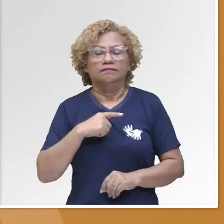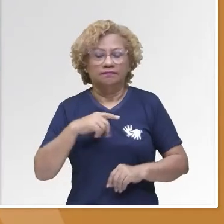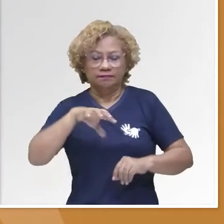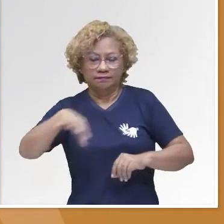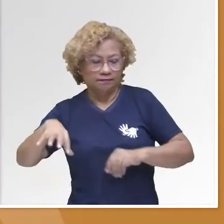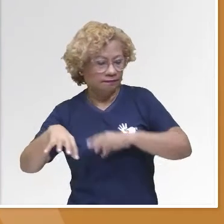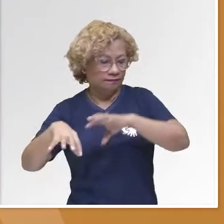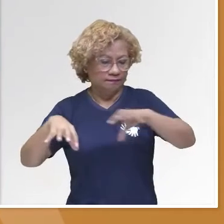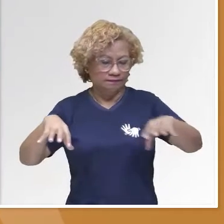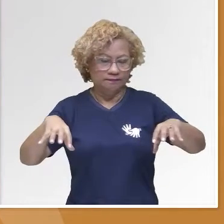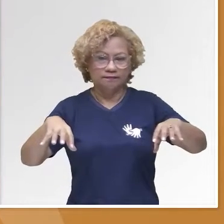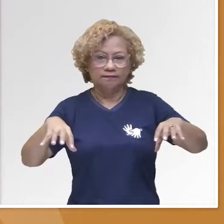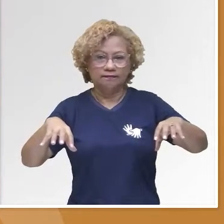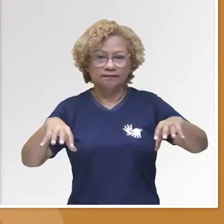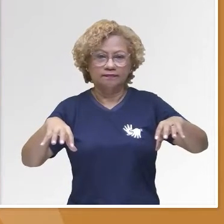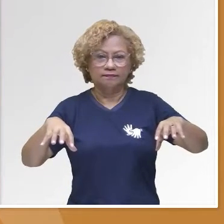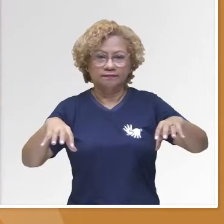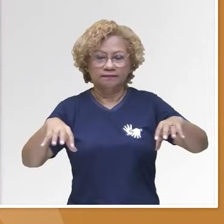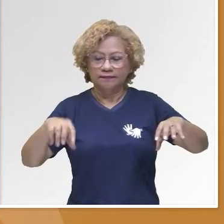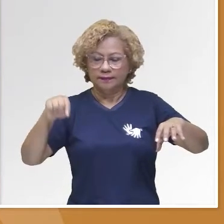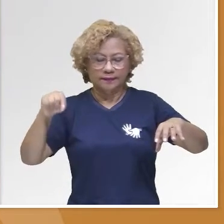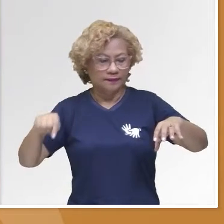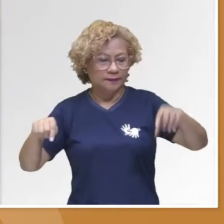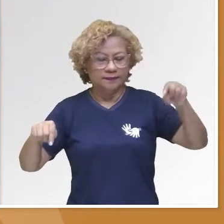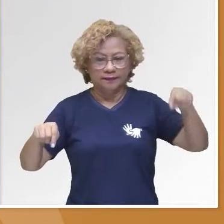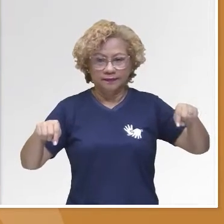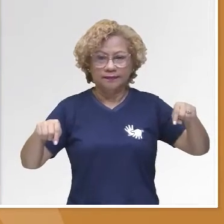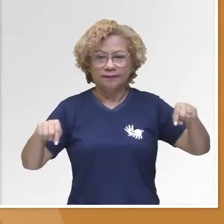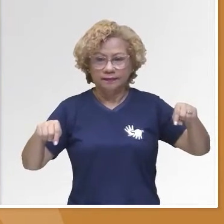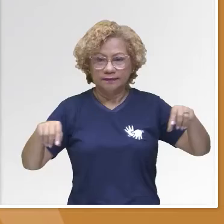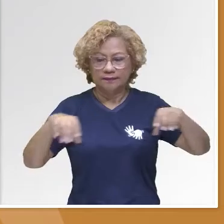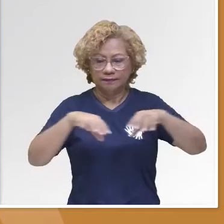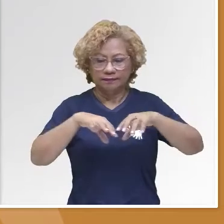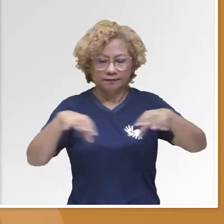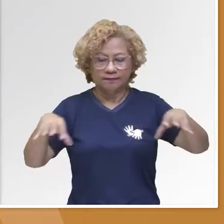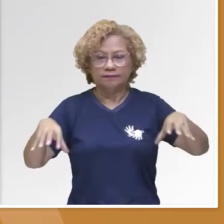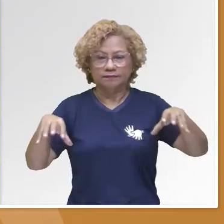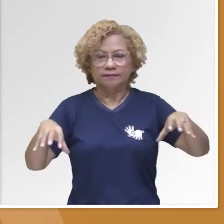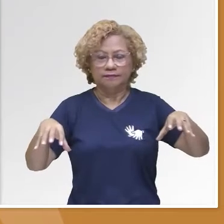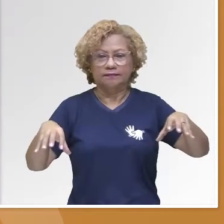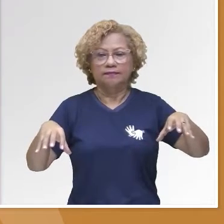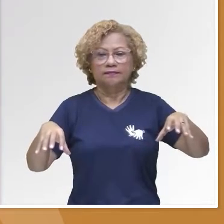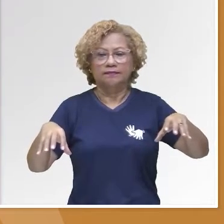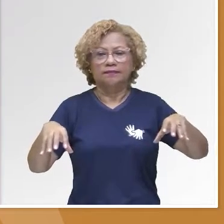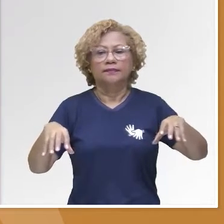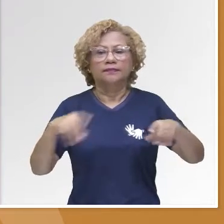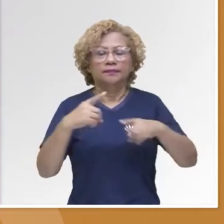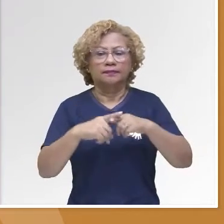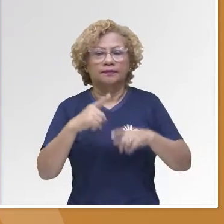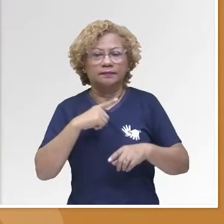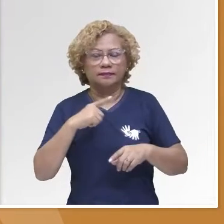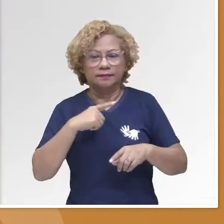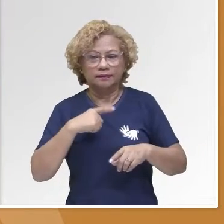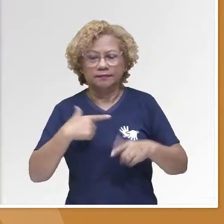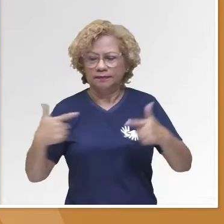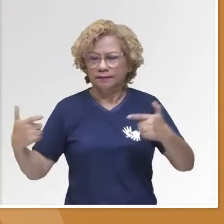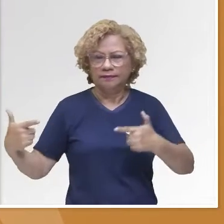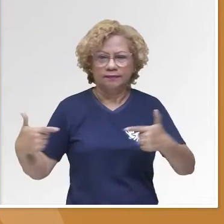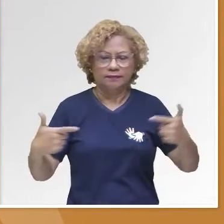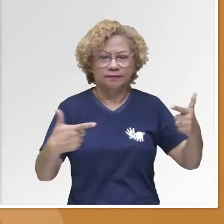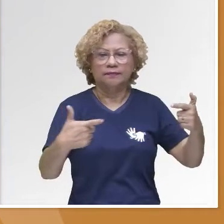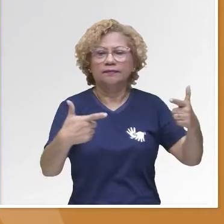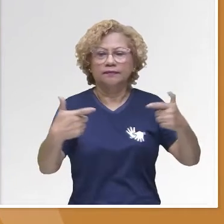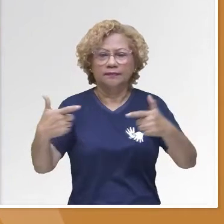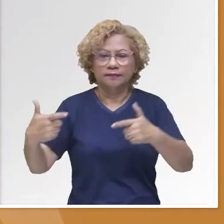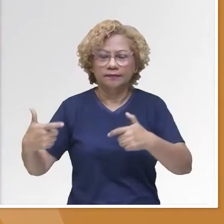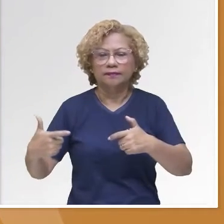em duas partes, principalmente após a Segunda Guerra Mundial, tá? Com o fim da Segunda Guerra Mundial, gente,